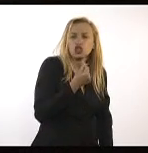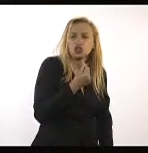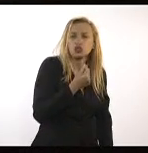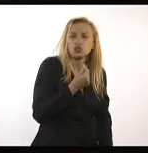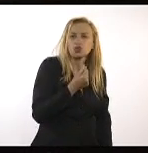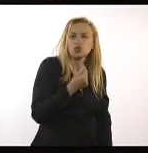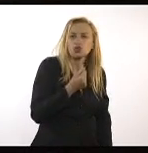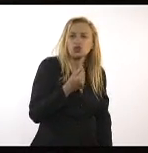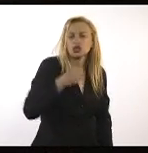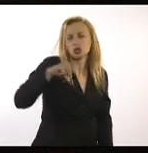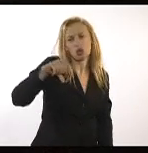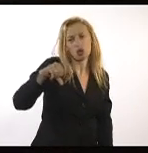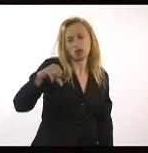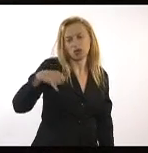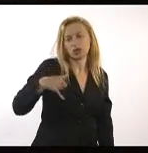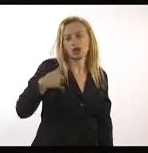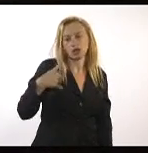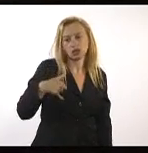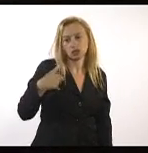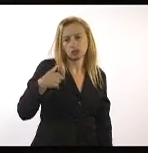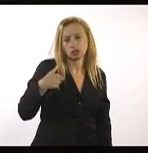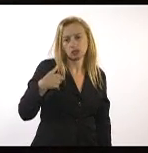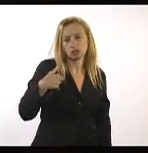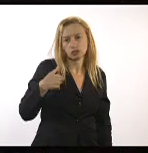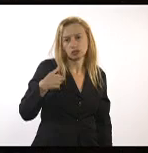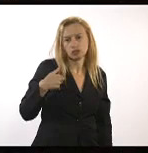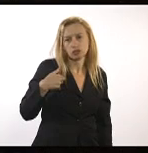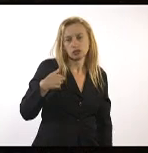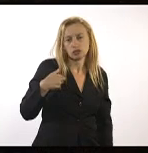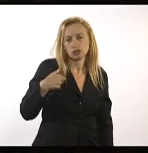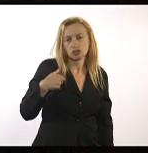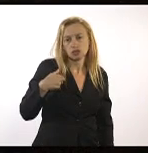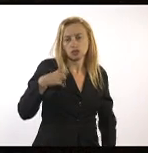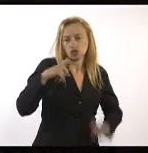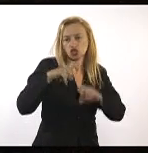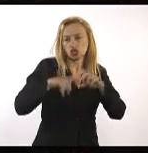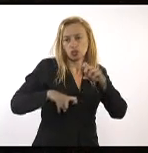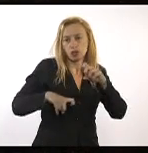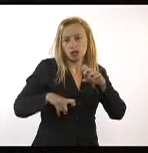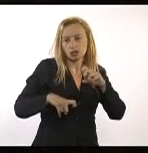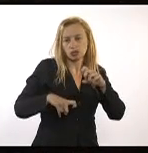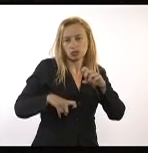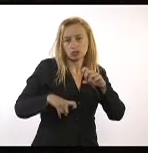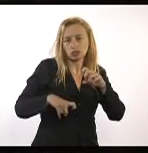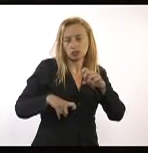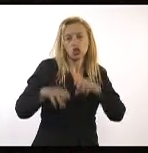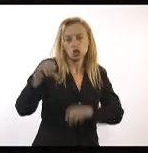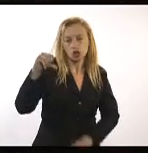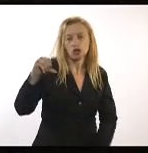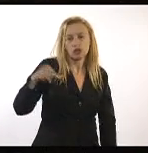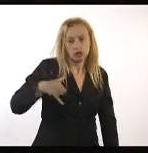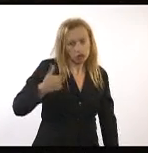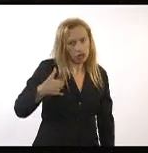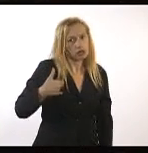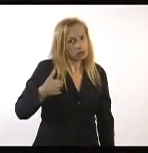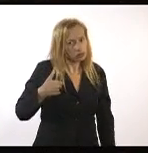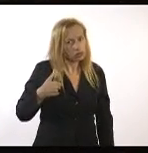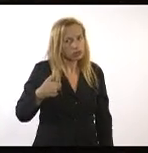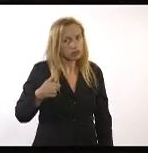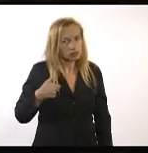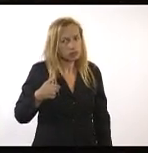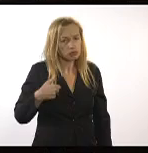de nove anos de idade que foi estuprado nove anos de idade ele foi